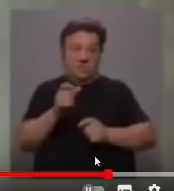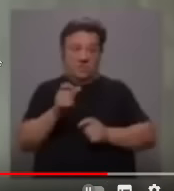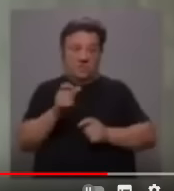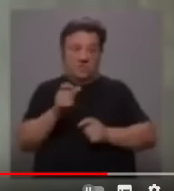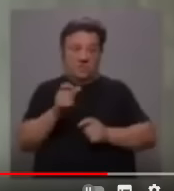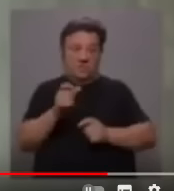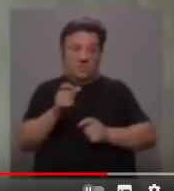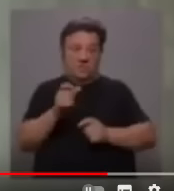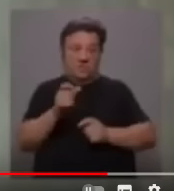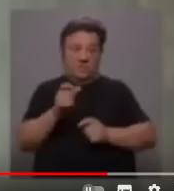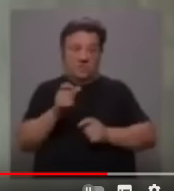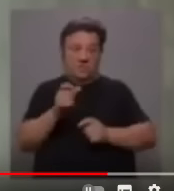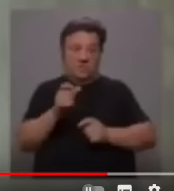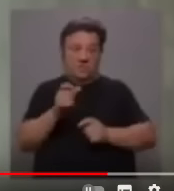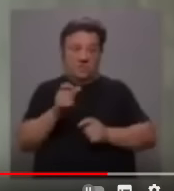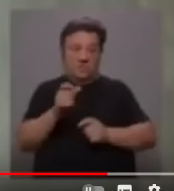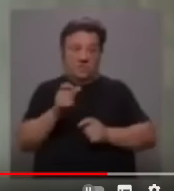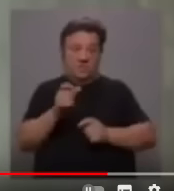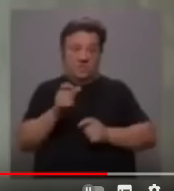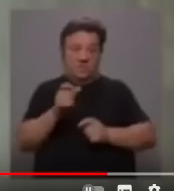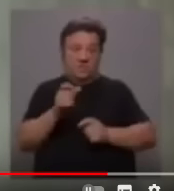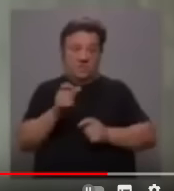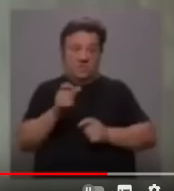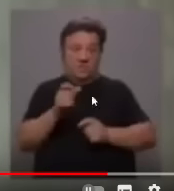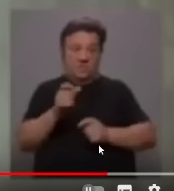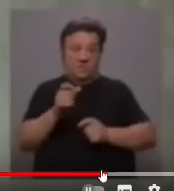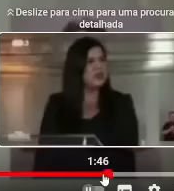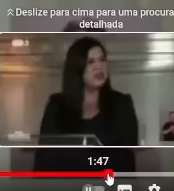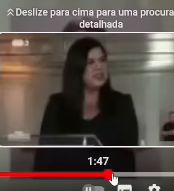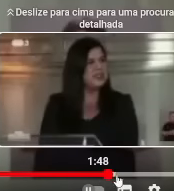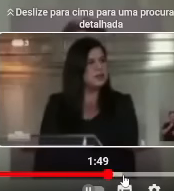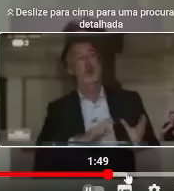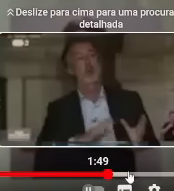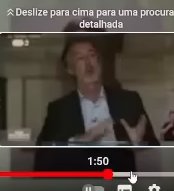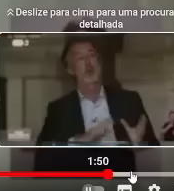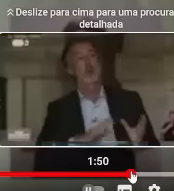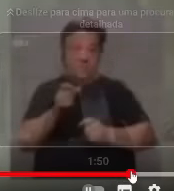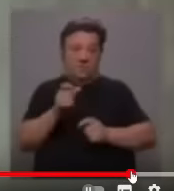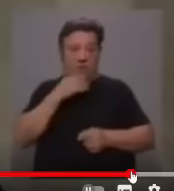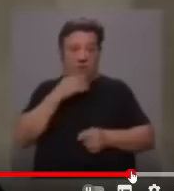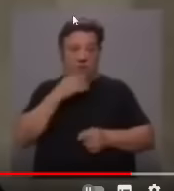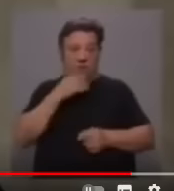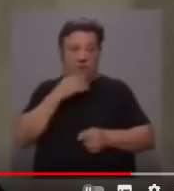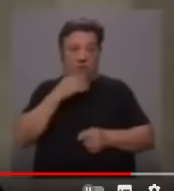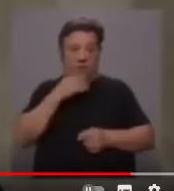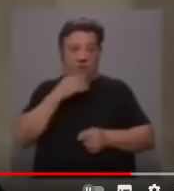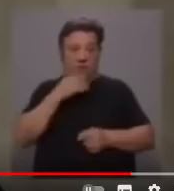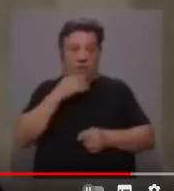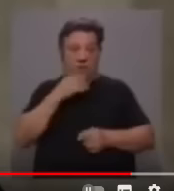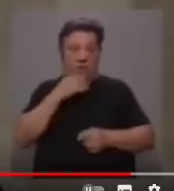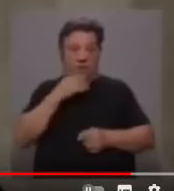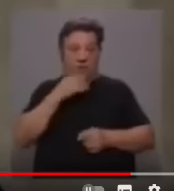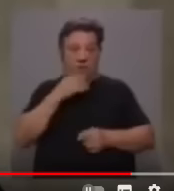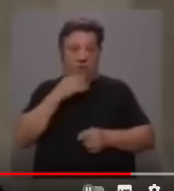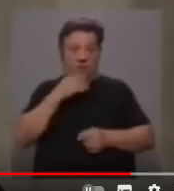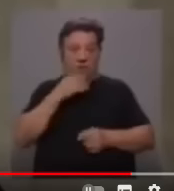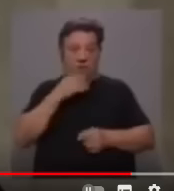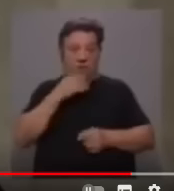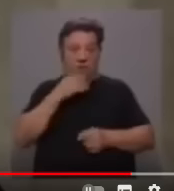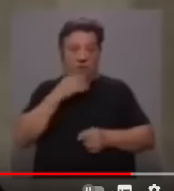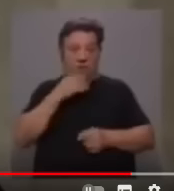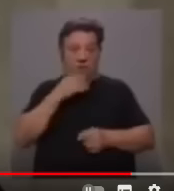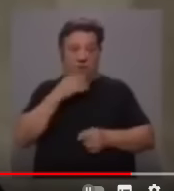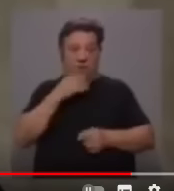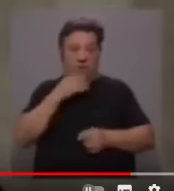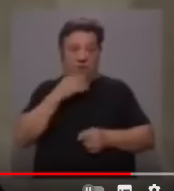sei di não não sei di aqui a mas a verdade é que a